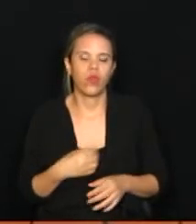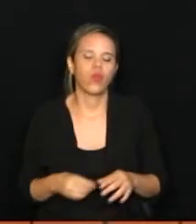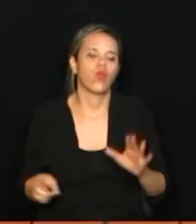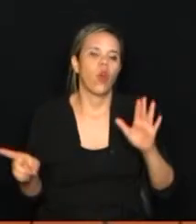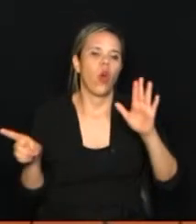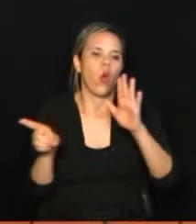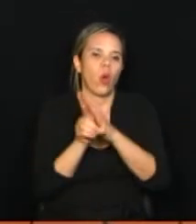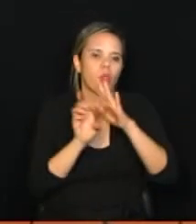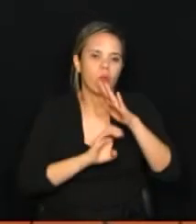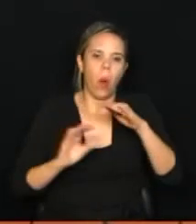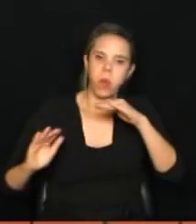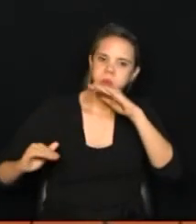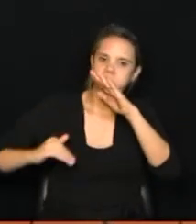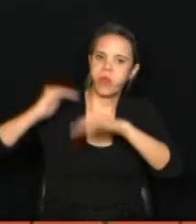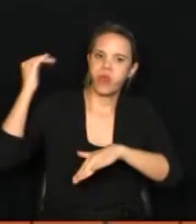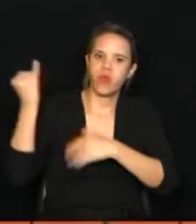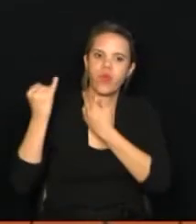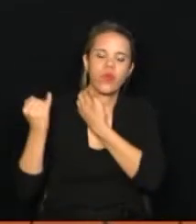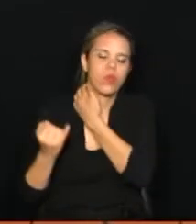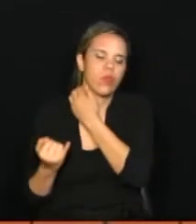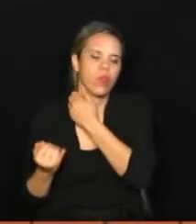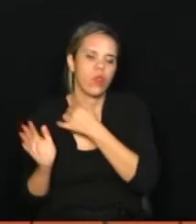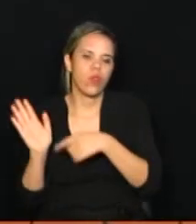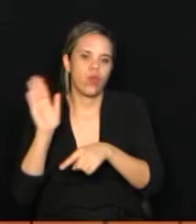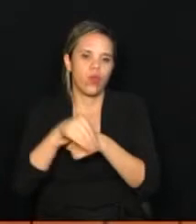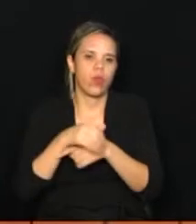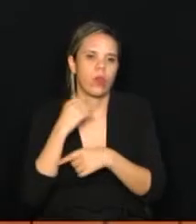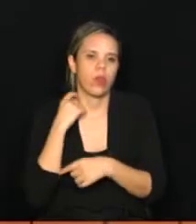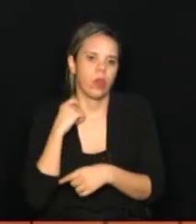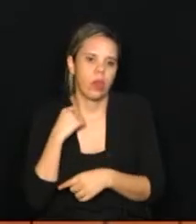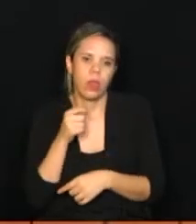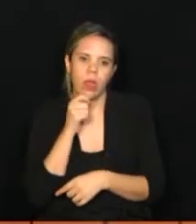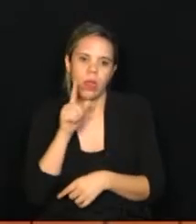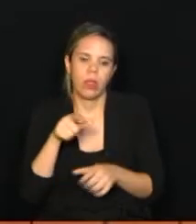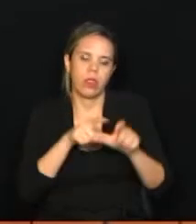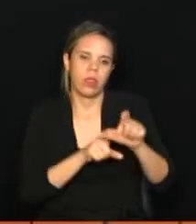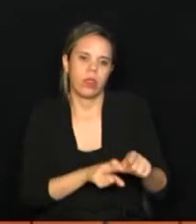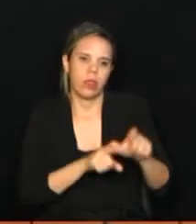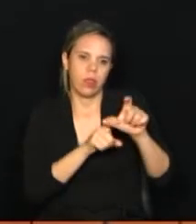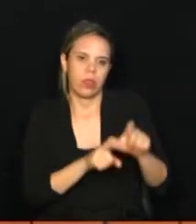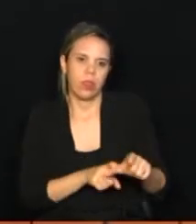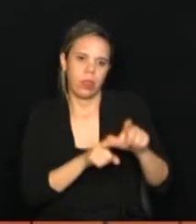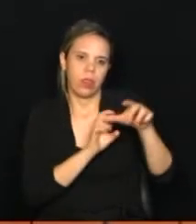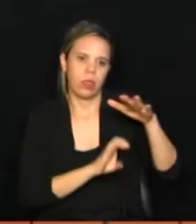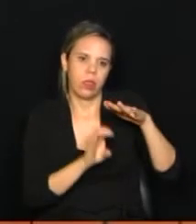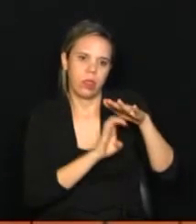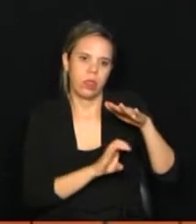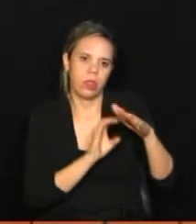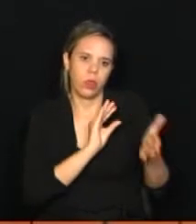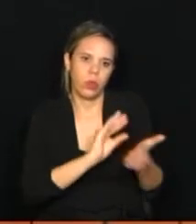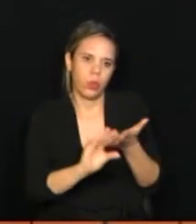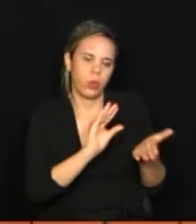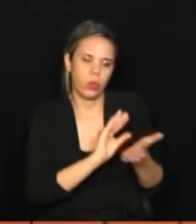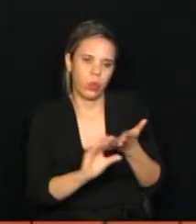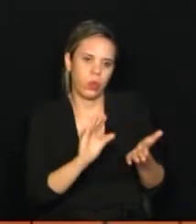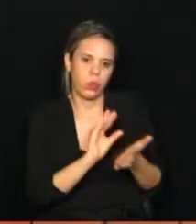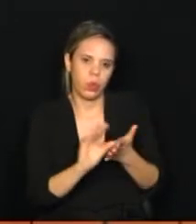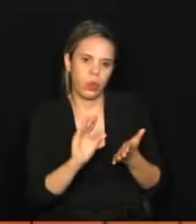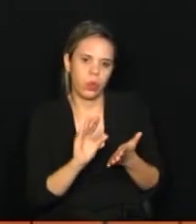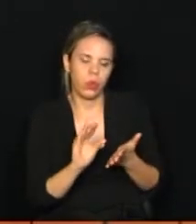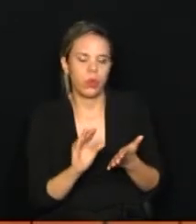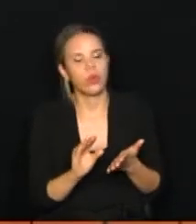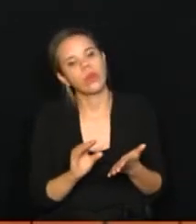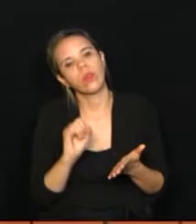master, eles são muito importantes, né? O basquete, ele ainda depende dessas empresas para investirem. E aí,